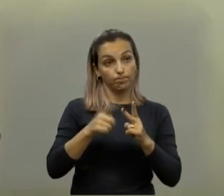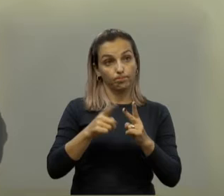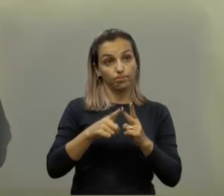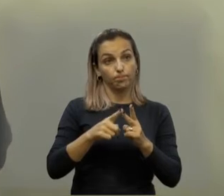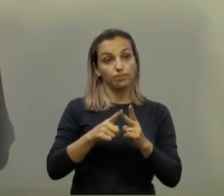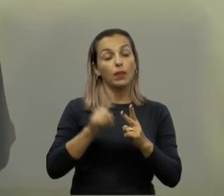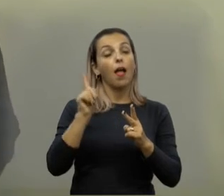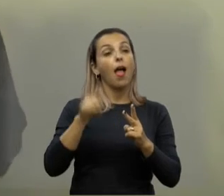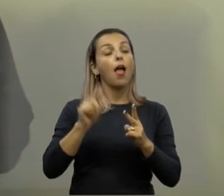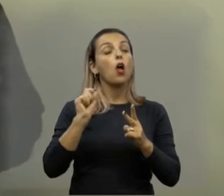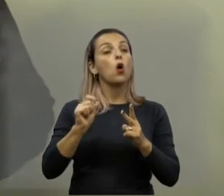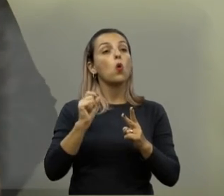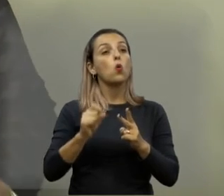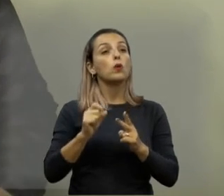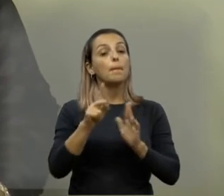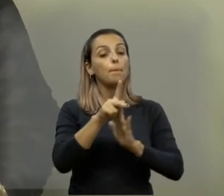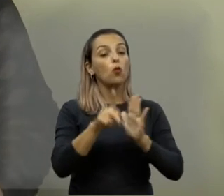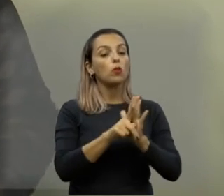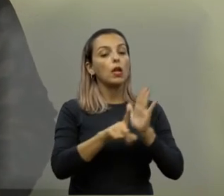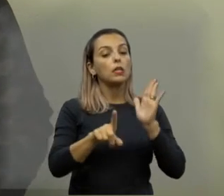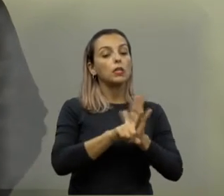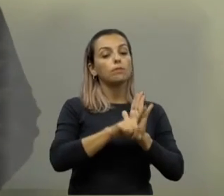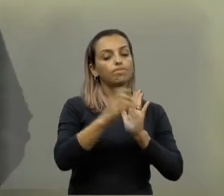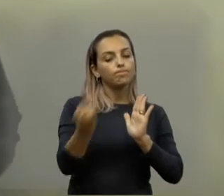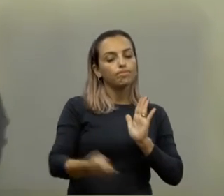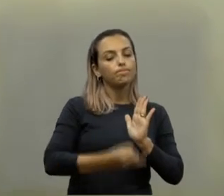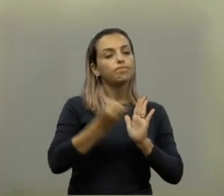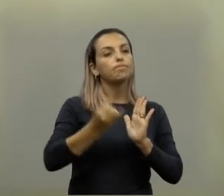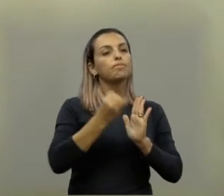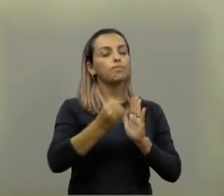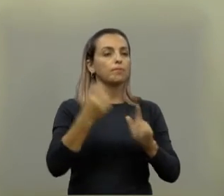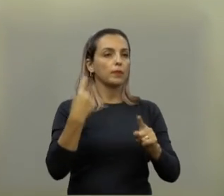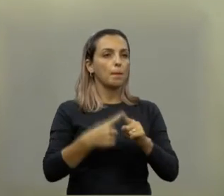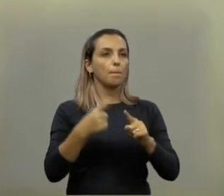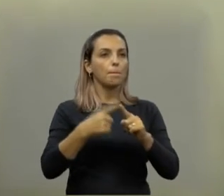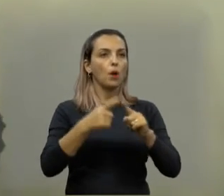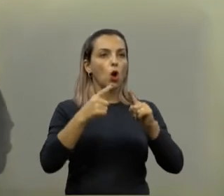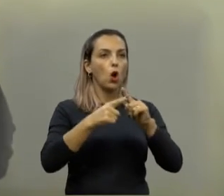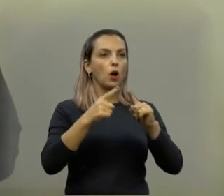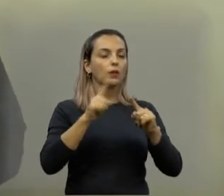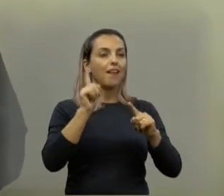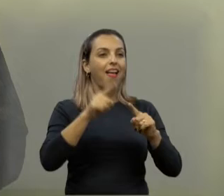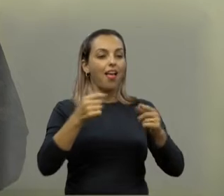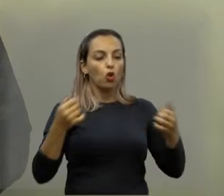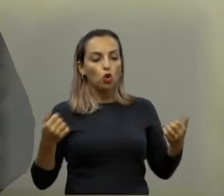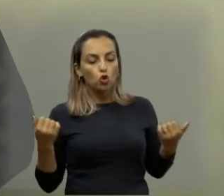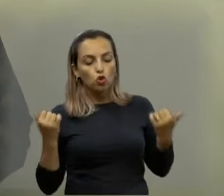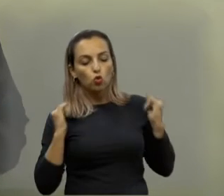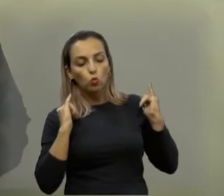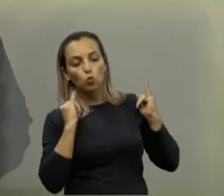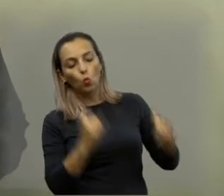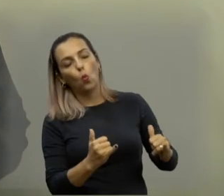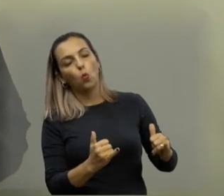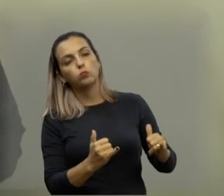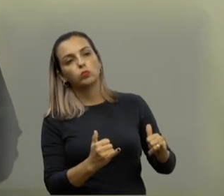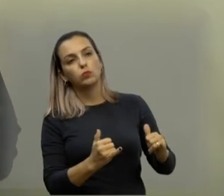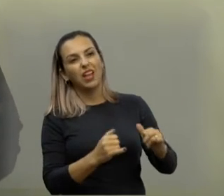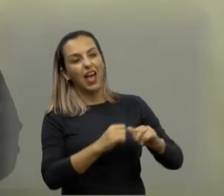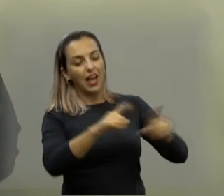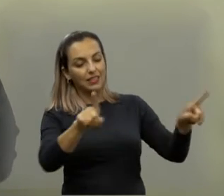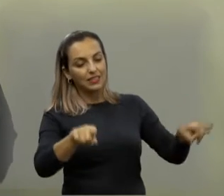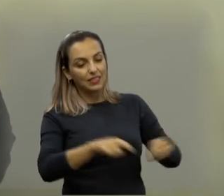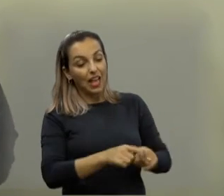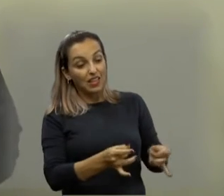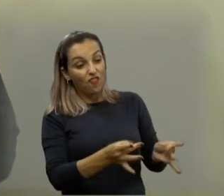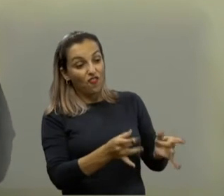questionar o quanto que esse pe ela é importante porque ele irá diretamente combater uma especulação imobiliária